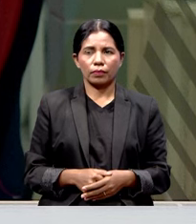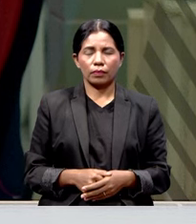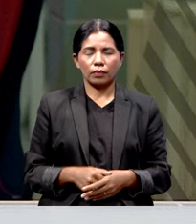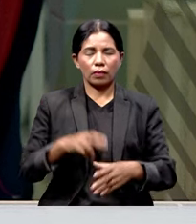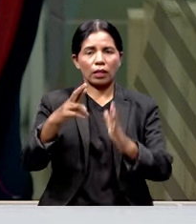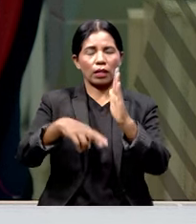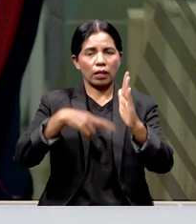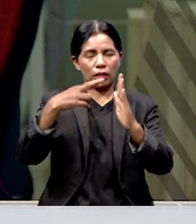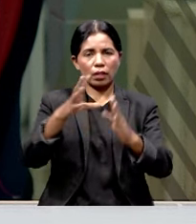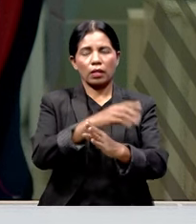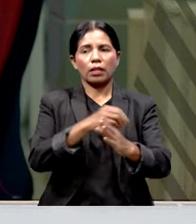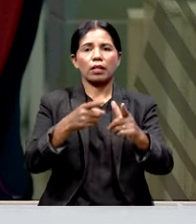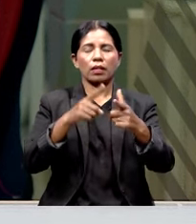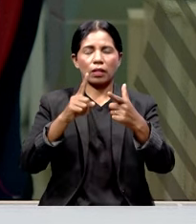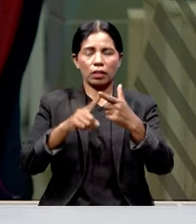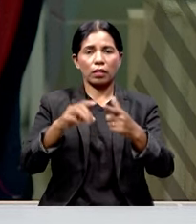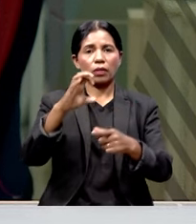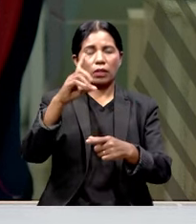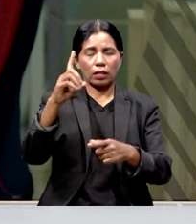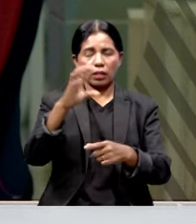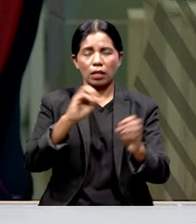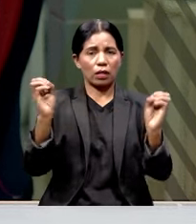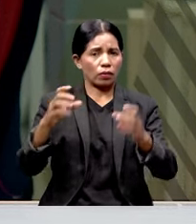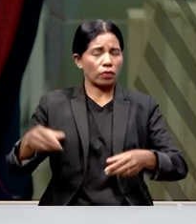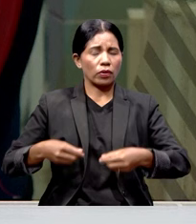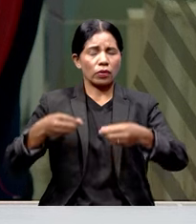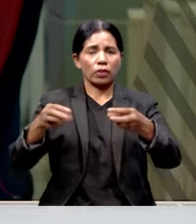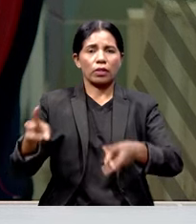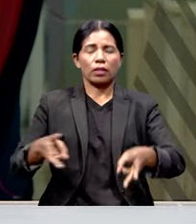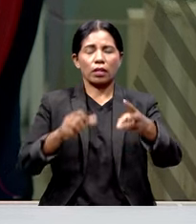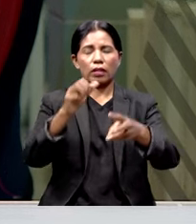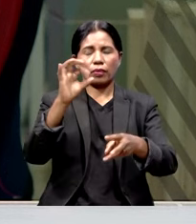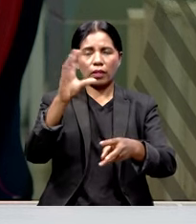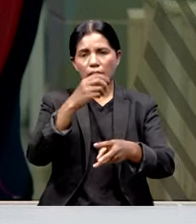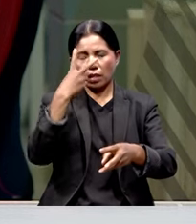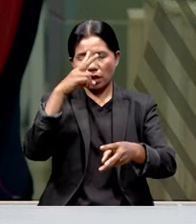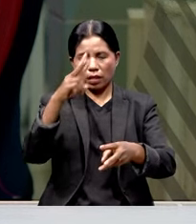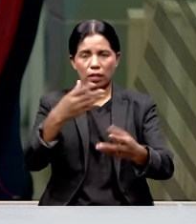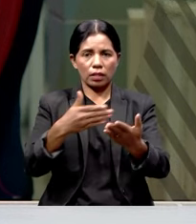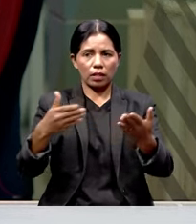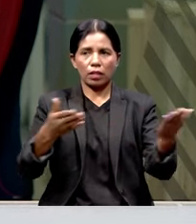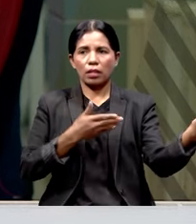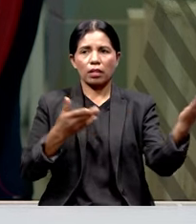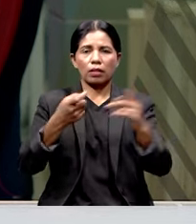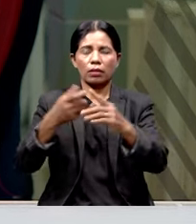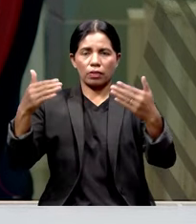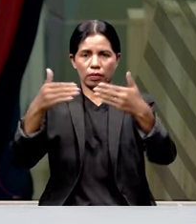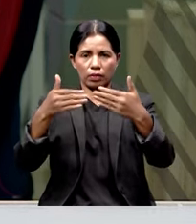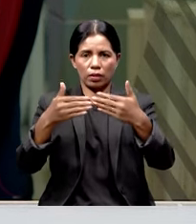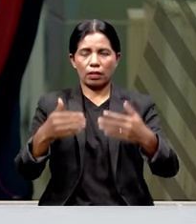Regras customs immigration no quarantina la forjalan by faesa to halo controlo ba produto ne betama y a frontera.